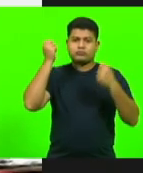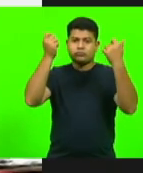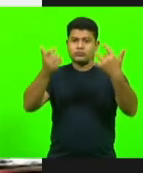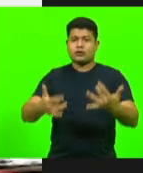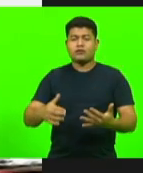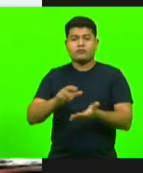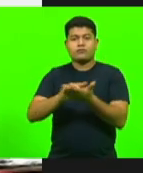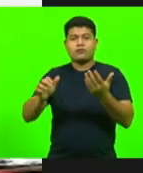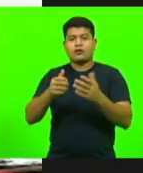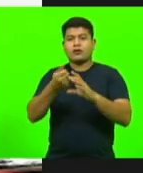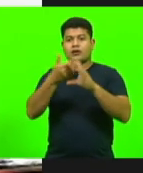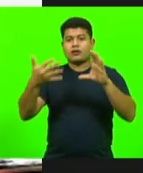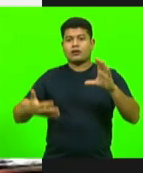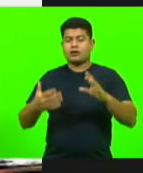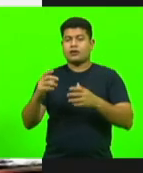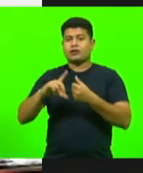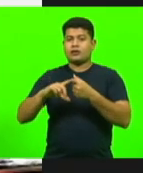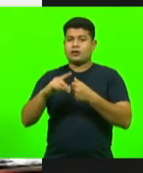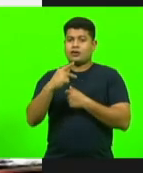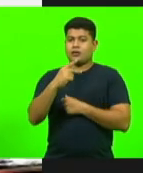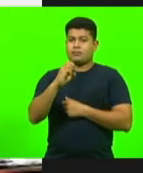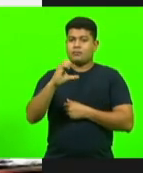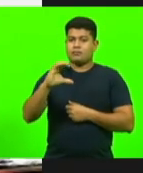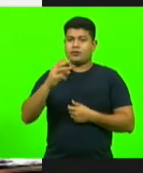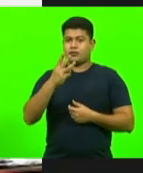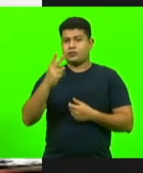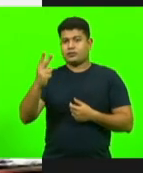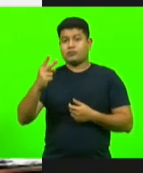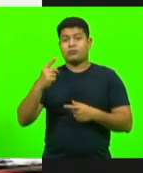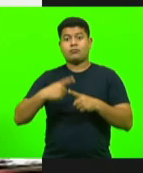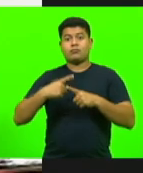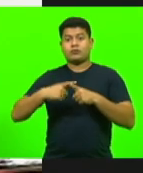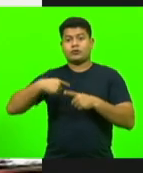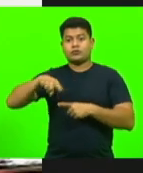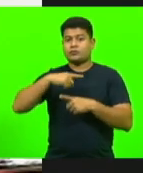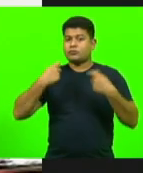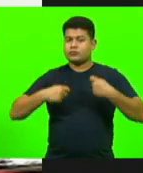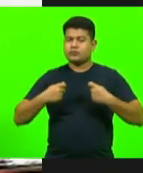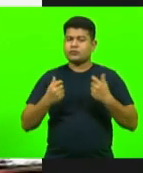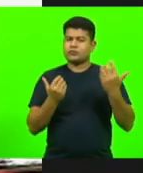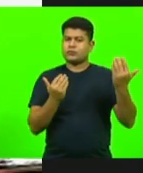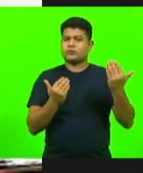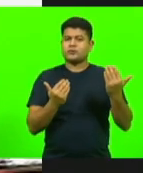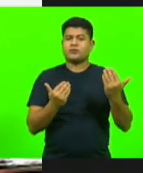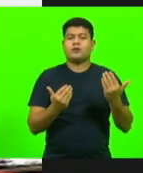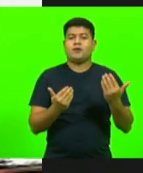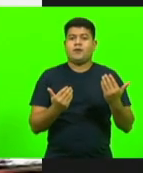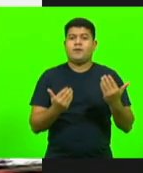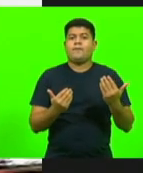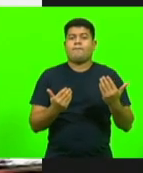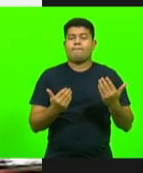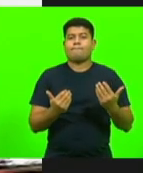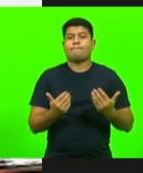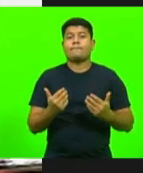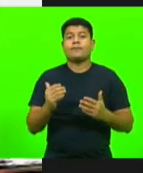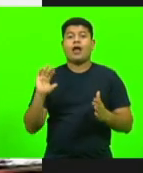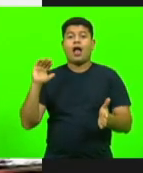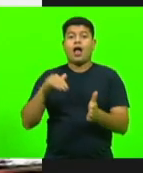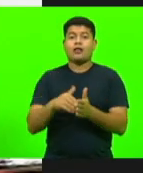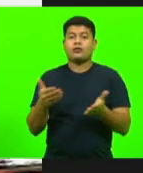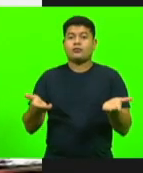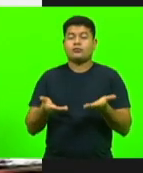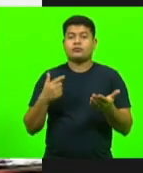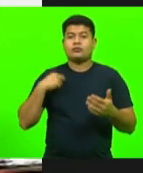32 e porque né que a gente tem que olhar tão desconfiança e até ontem eu estive ao vivo na TV